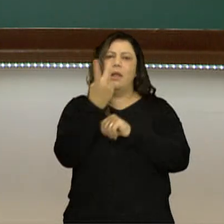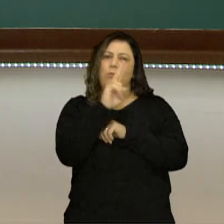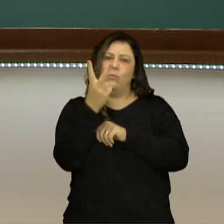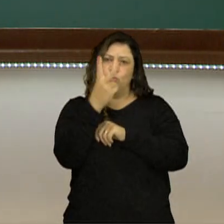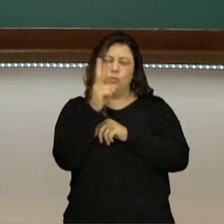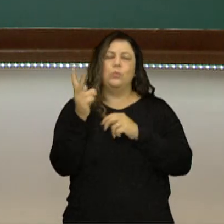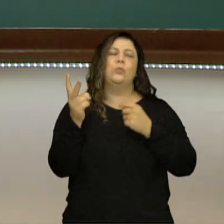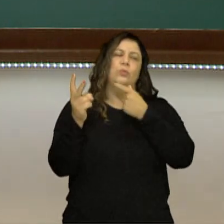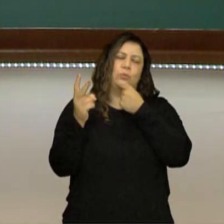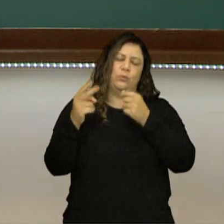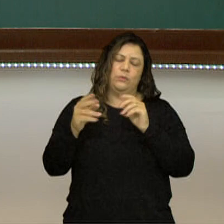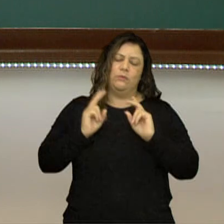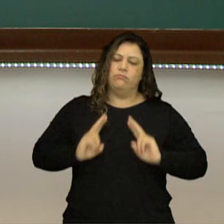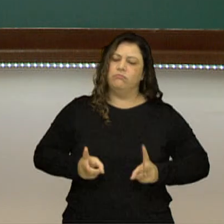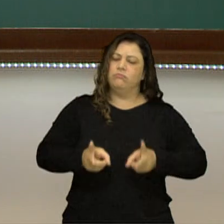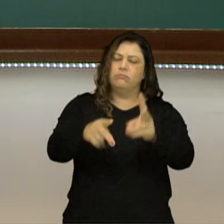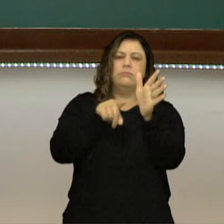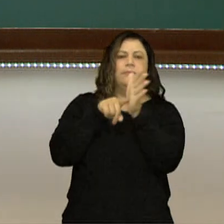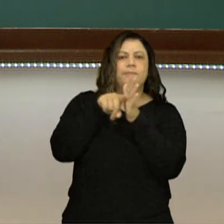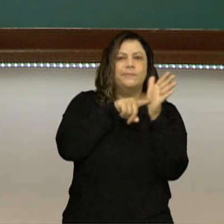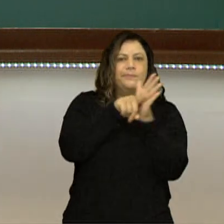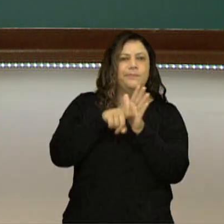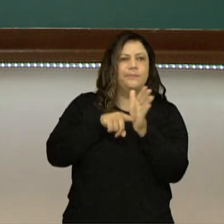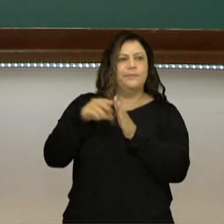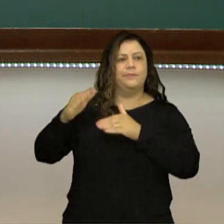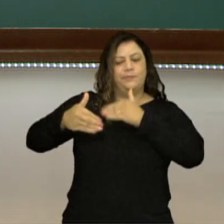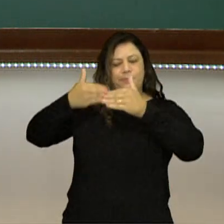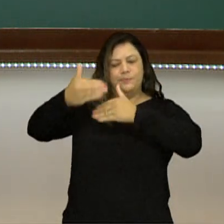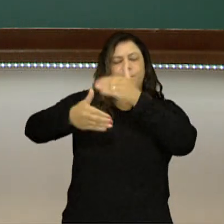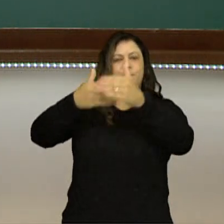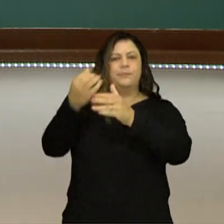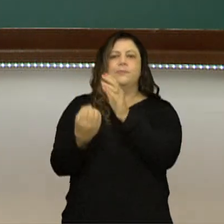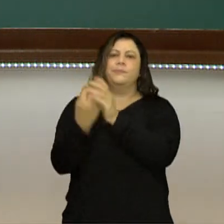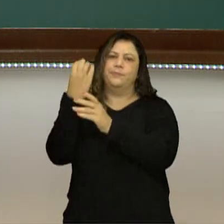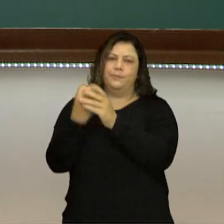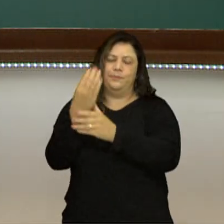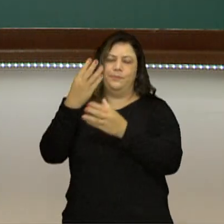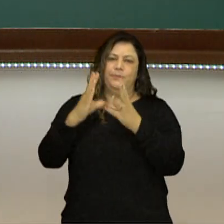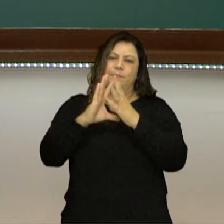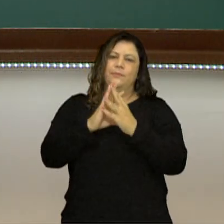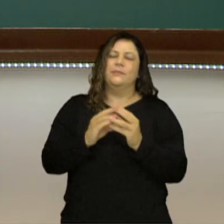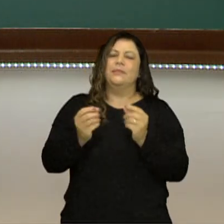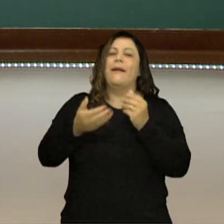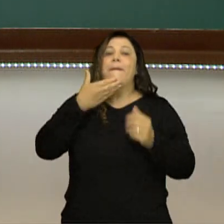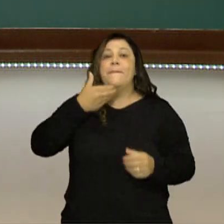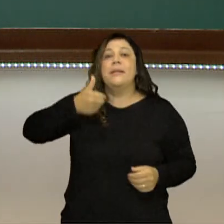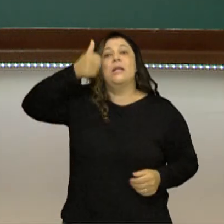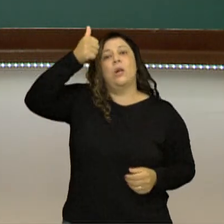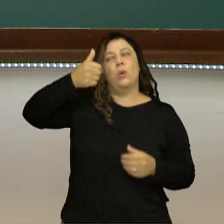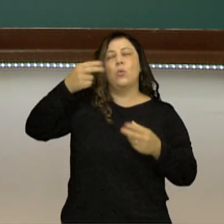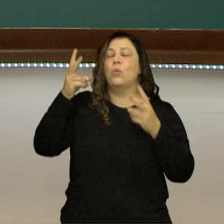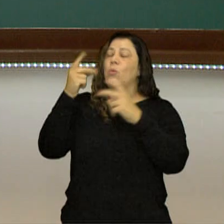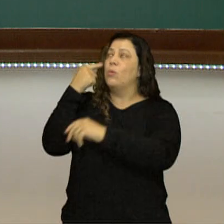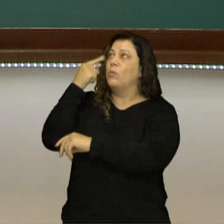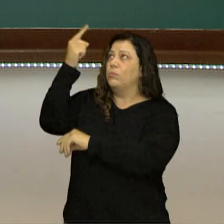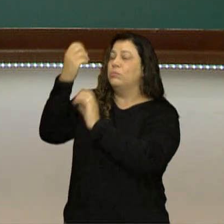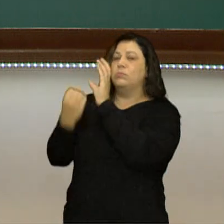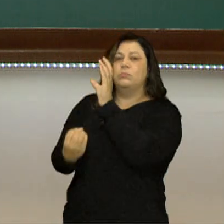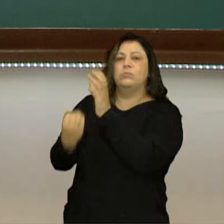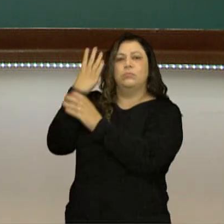nas pesquisas do Niepce e ele acabou levando a melhor, ficou com todo o lucro, né? Ele criou aí